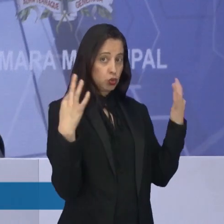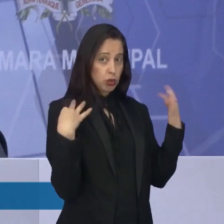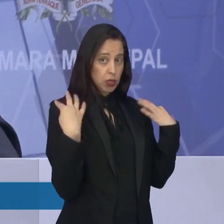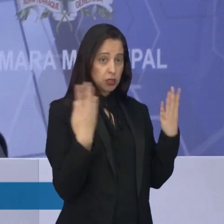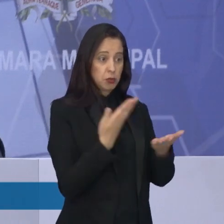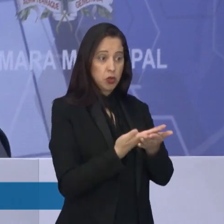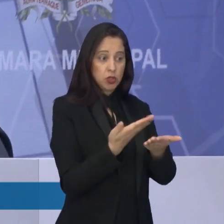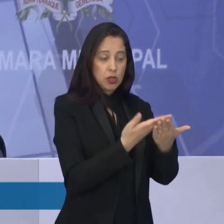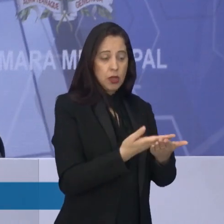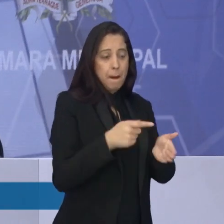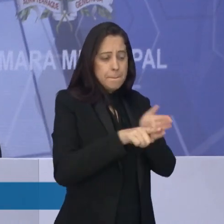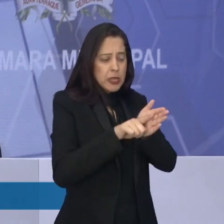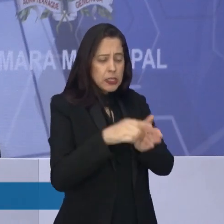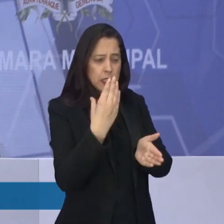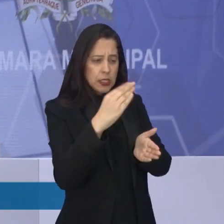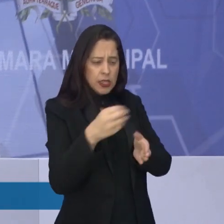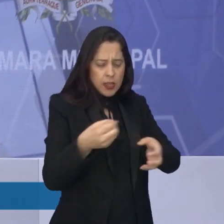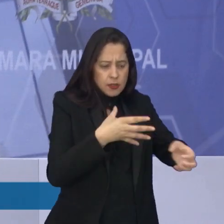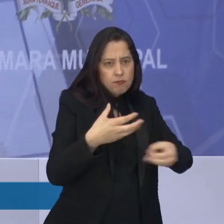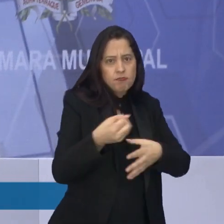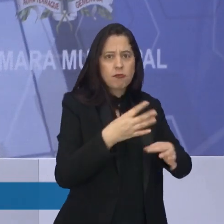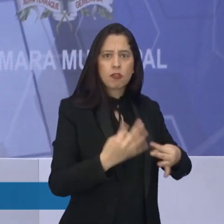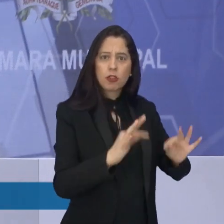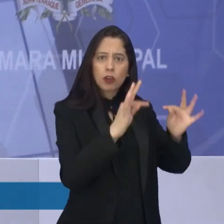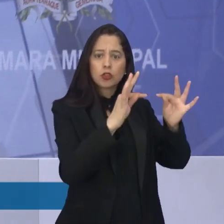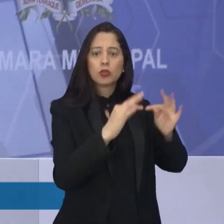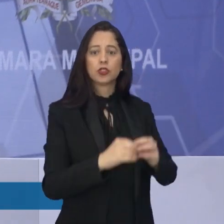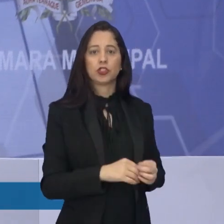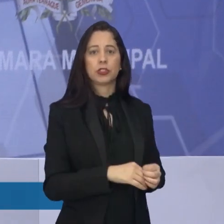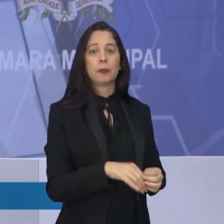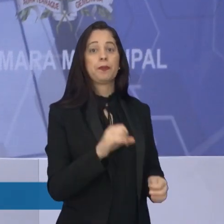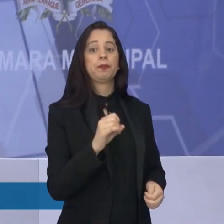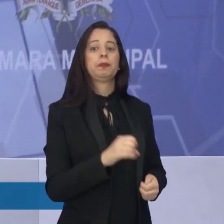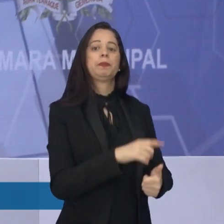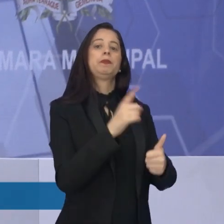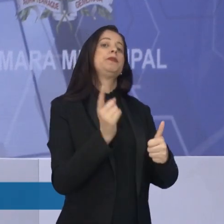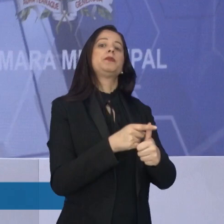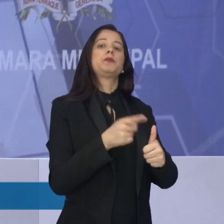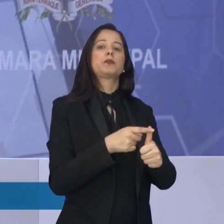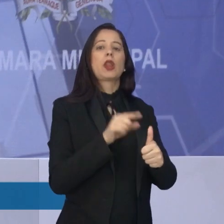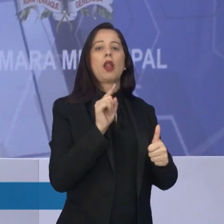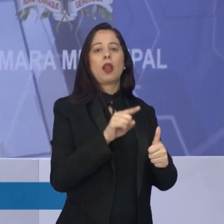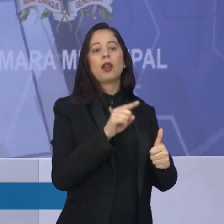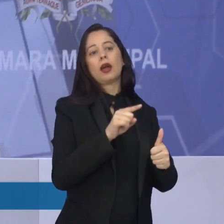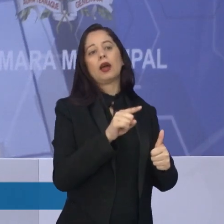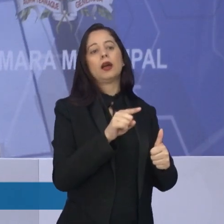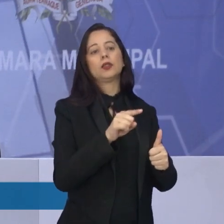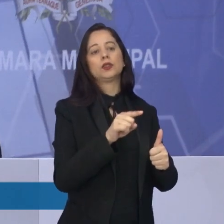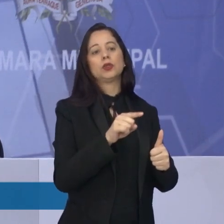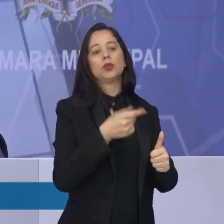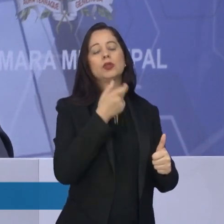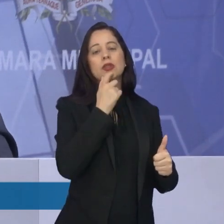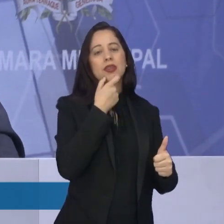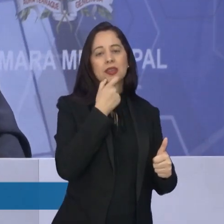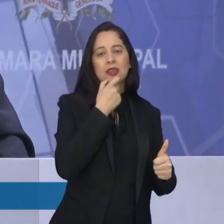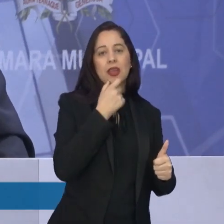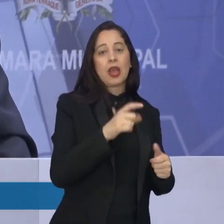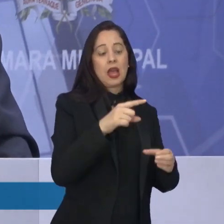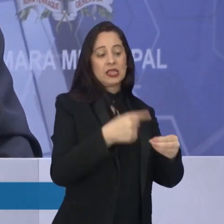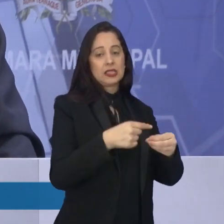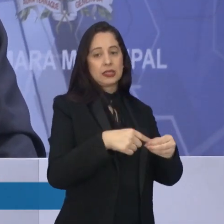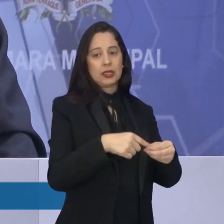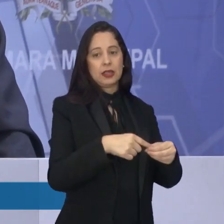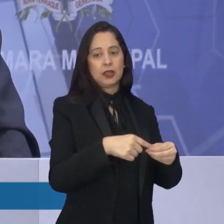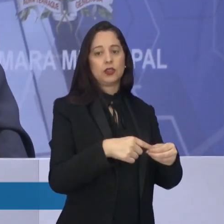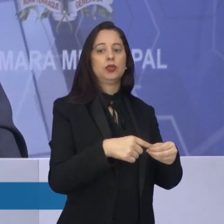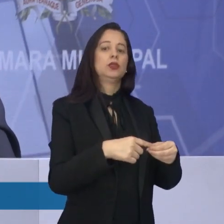estudo, ciência, pesquisa e inovação. Saí da Itália e fui para o Reino Unido. A cidade escolhida pelo mesmo critério foi